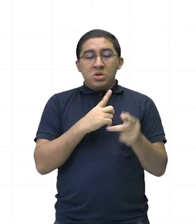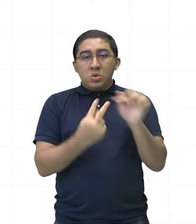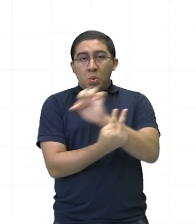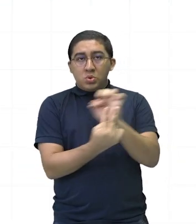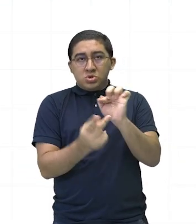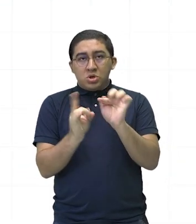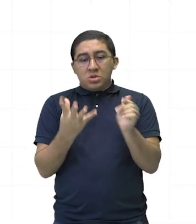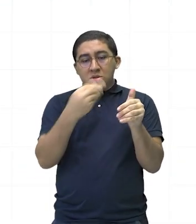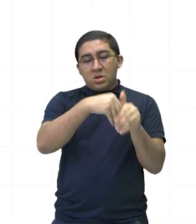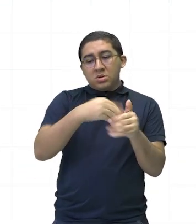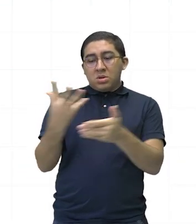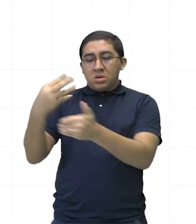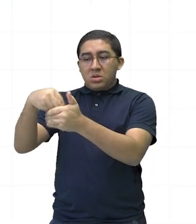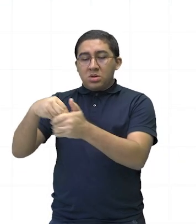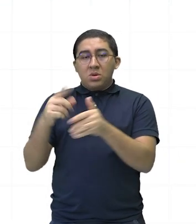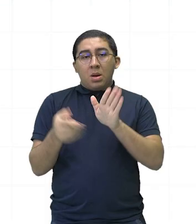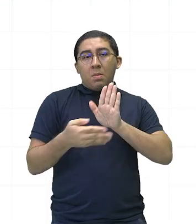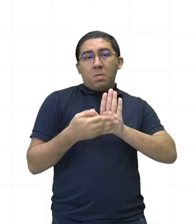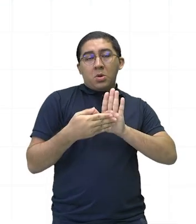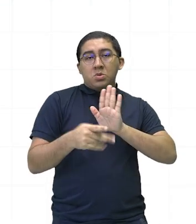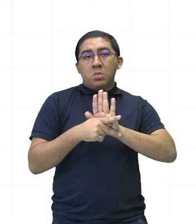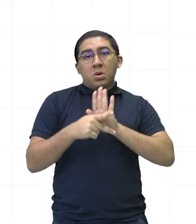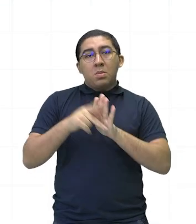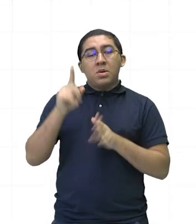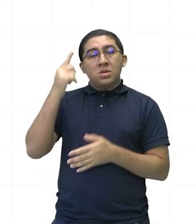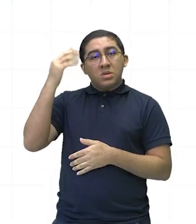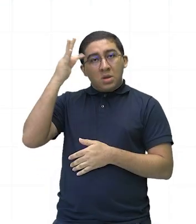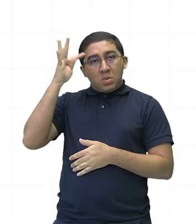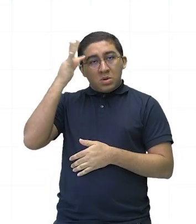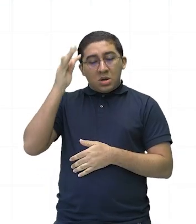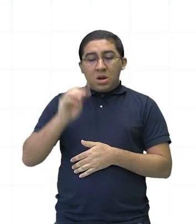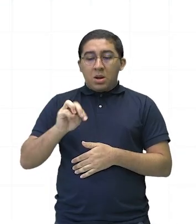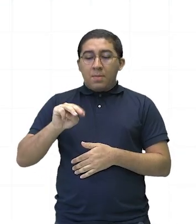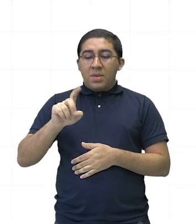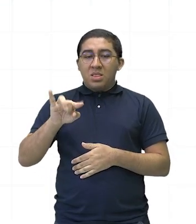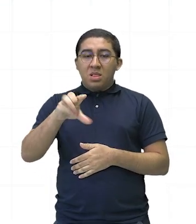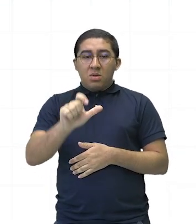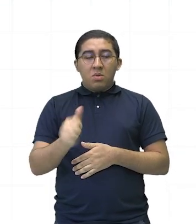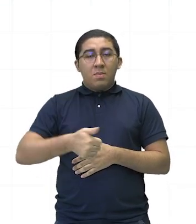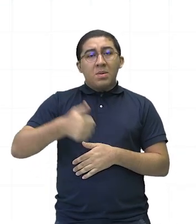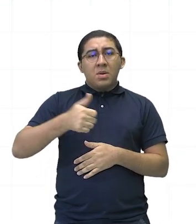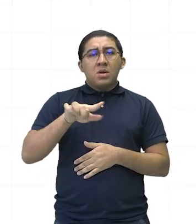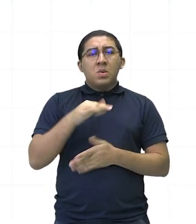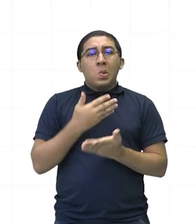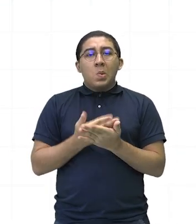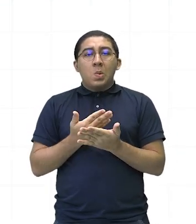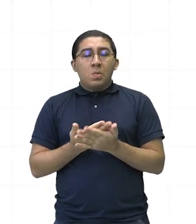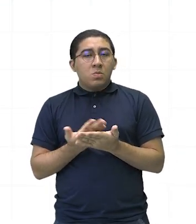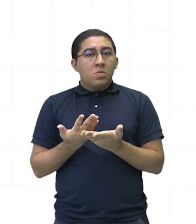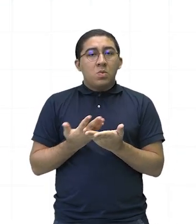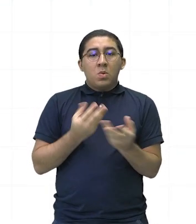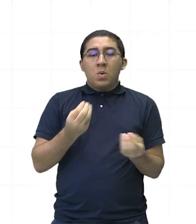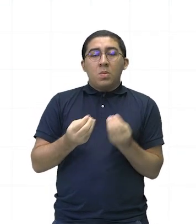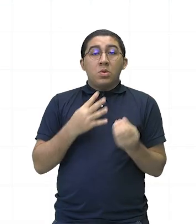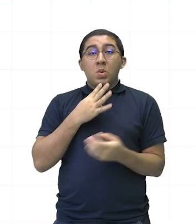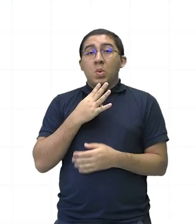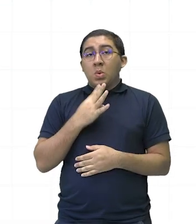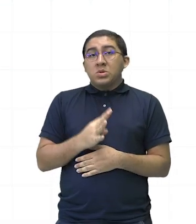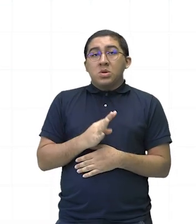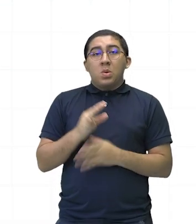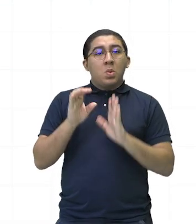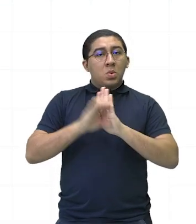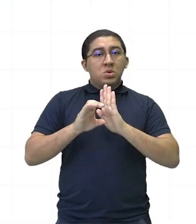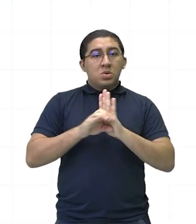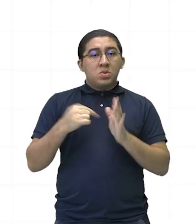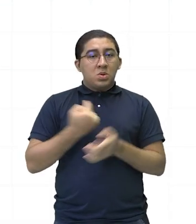quem propôs essa lei foi Gregor Mendel. Na época que ele fez os seus experimentos, ele não conhecia conceitos